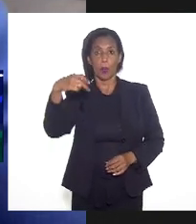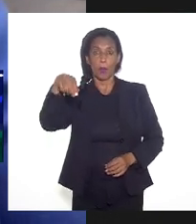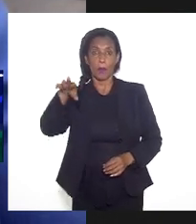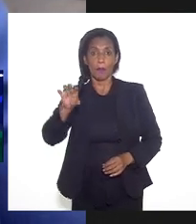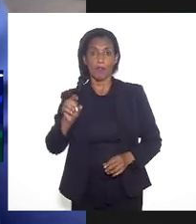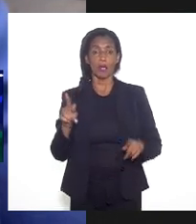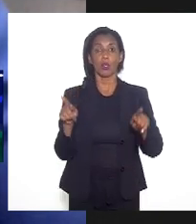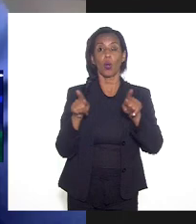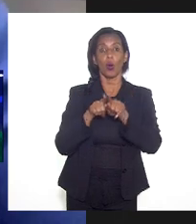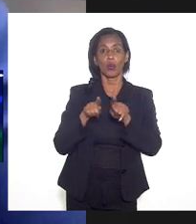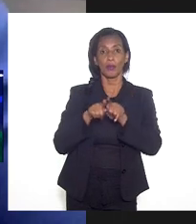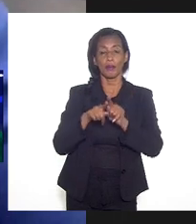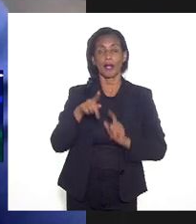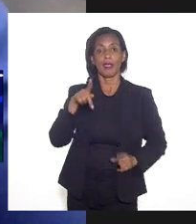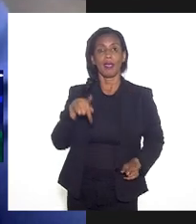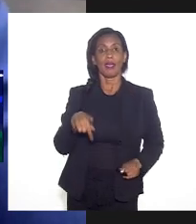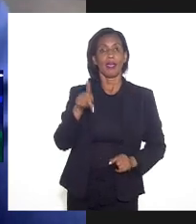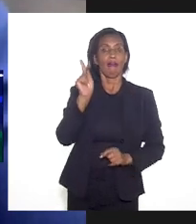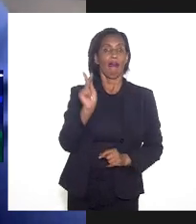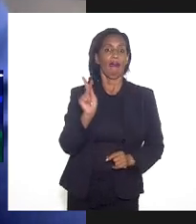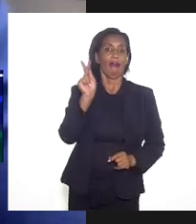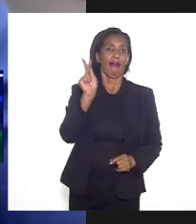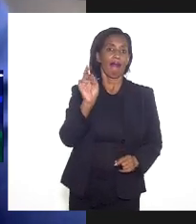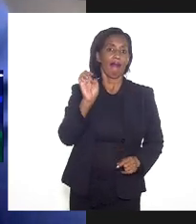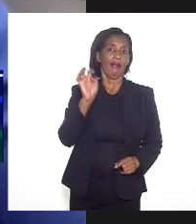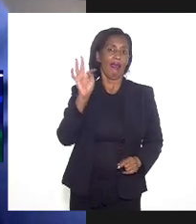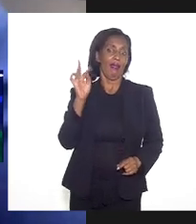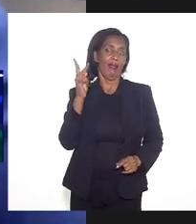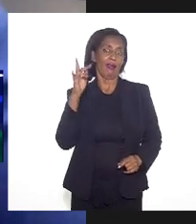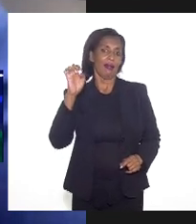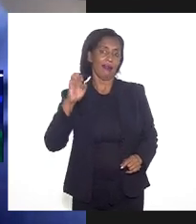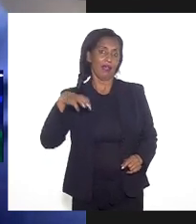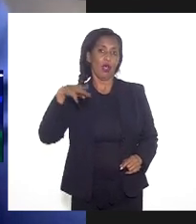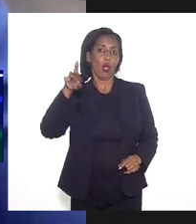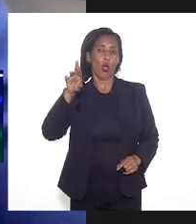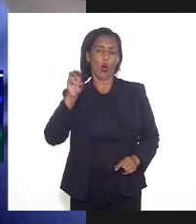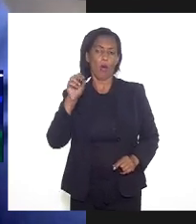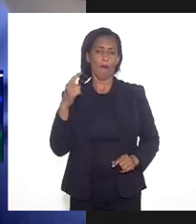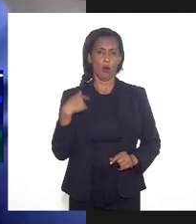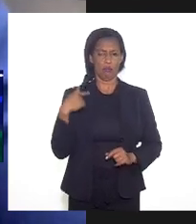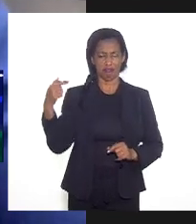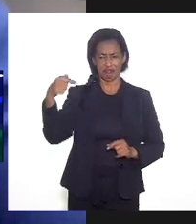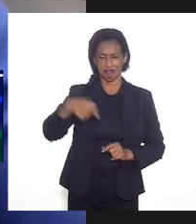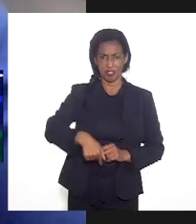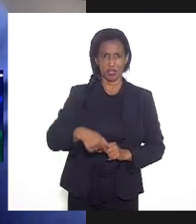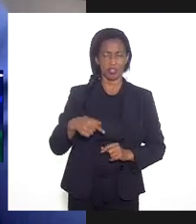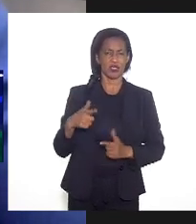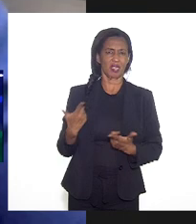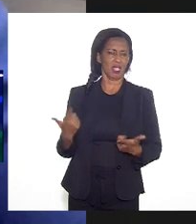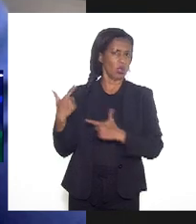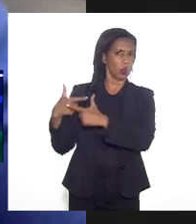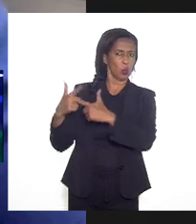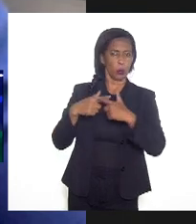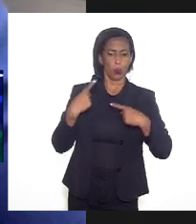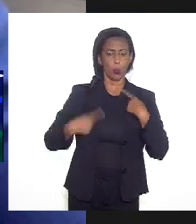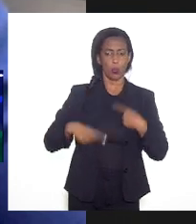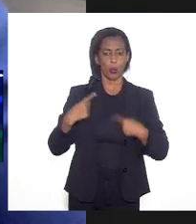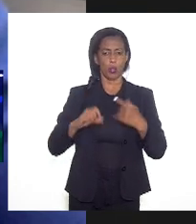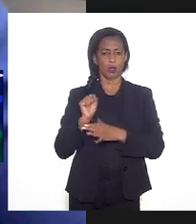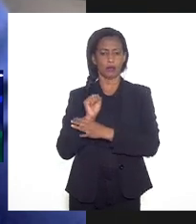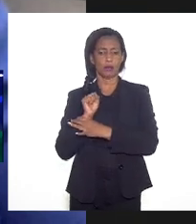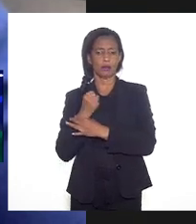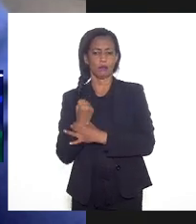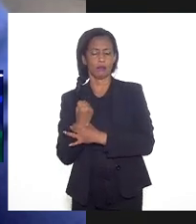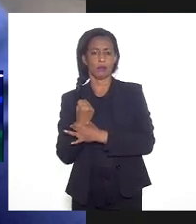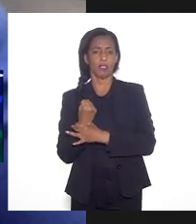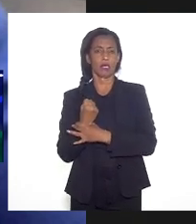também Cateline Romeu. A gente está aqui numa situação completamente devastadora de uma política pública de segurança